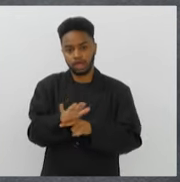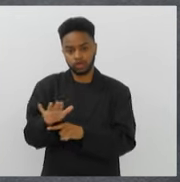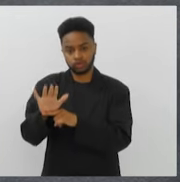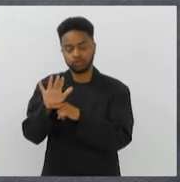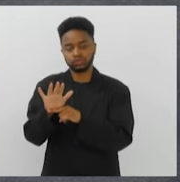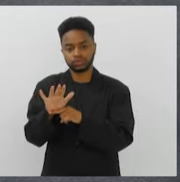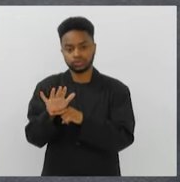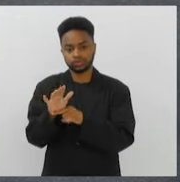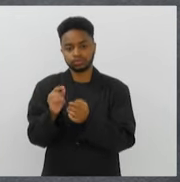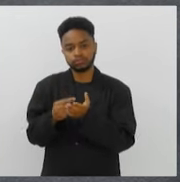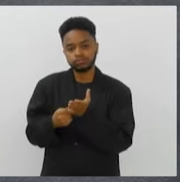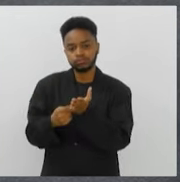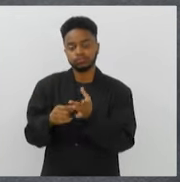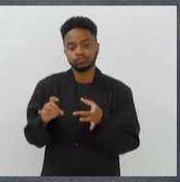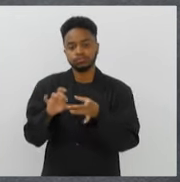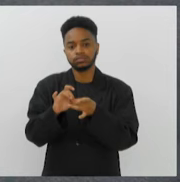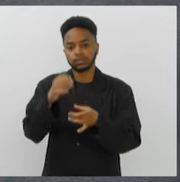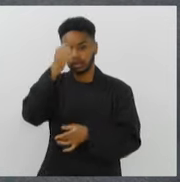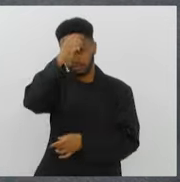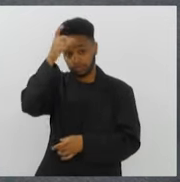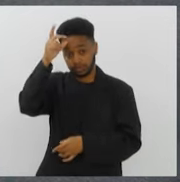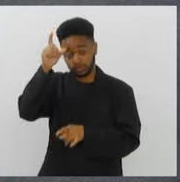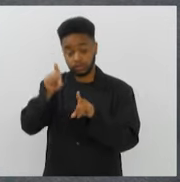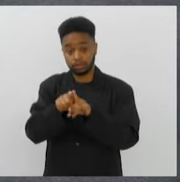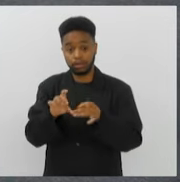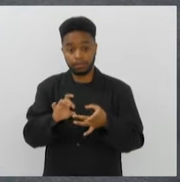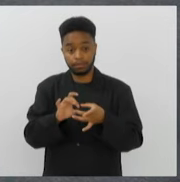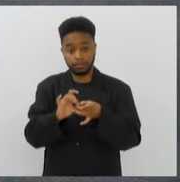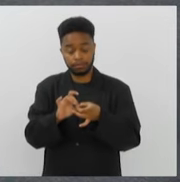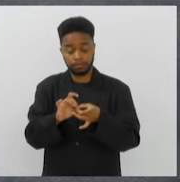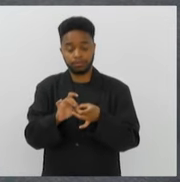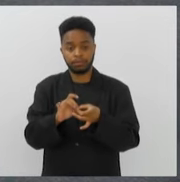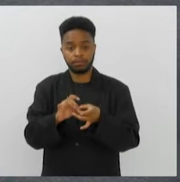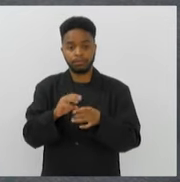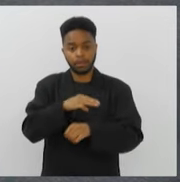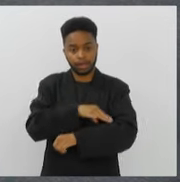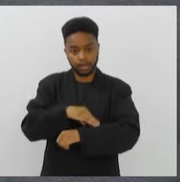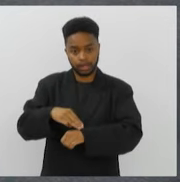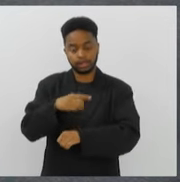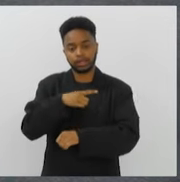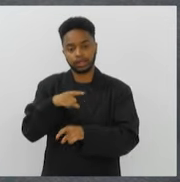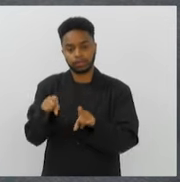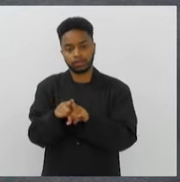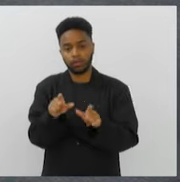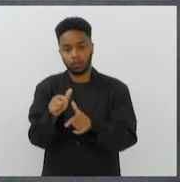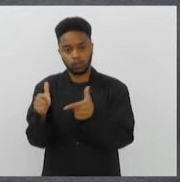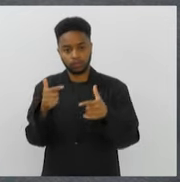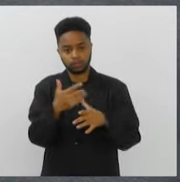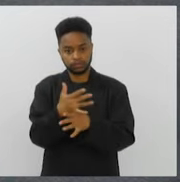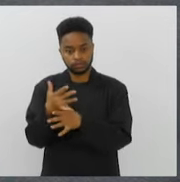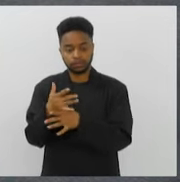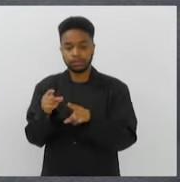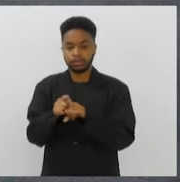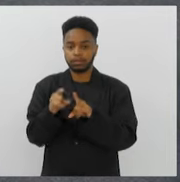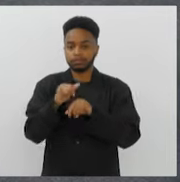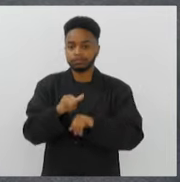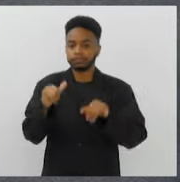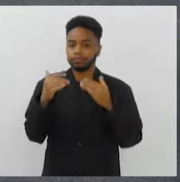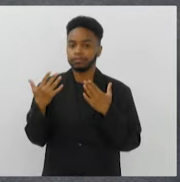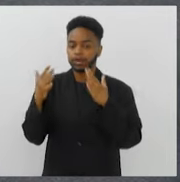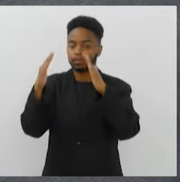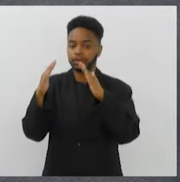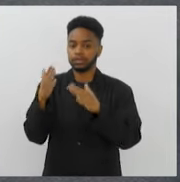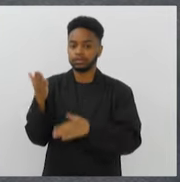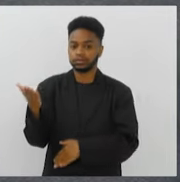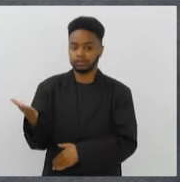esses convênios com as prefeituras. A prefeitura de Macaé tem esse convênio, algumas outras também, e dizer, quero parabenizar o coronel